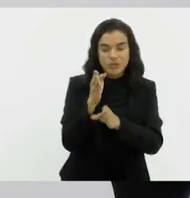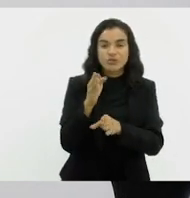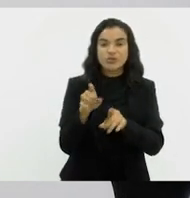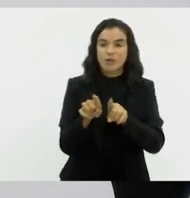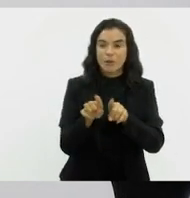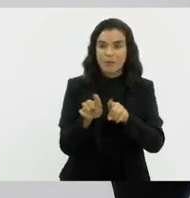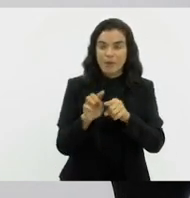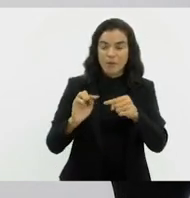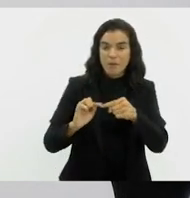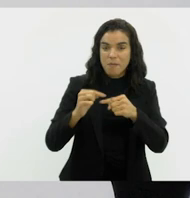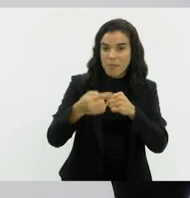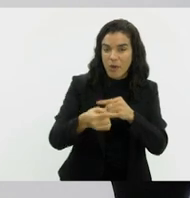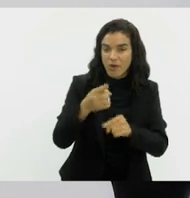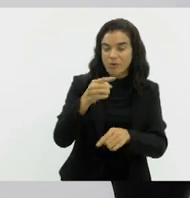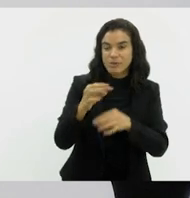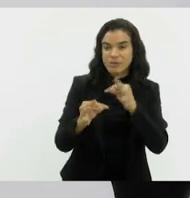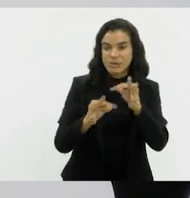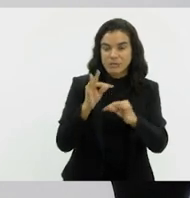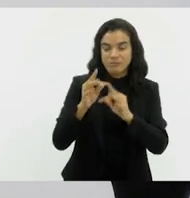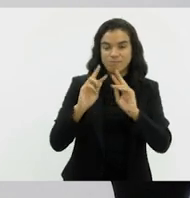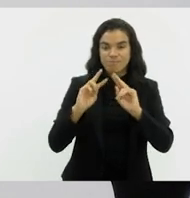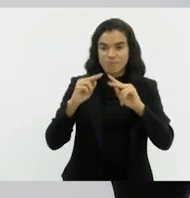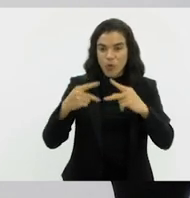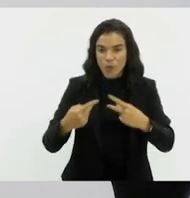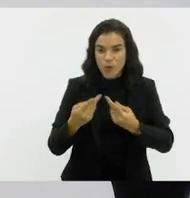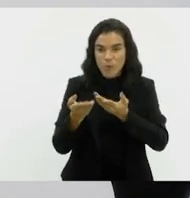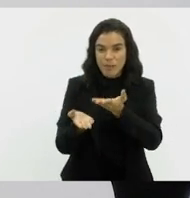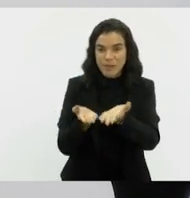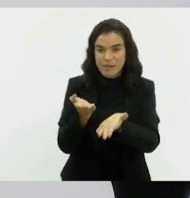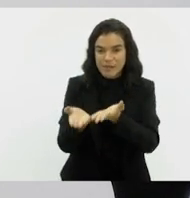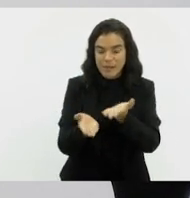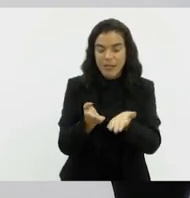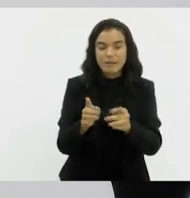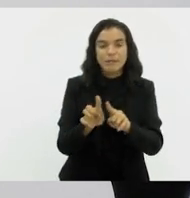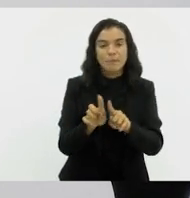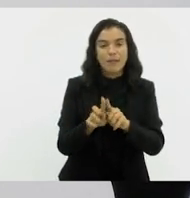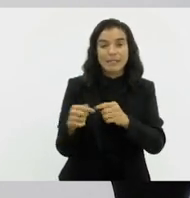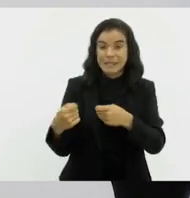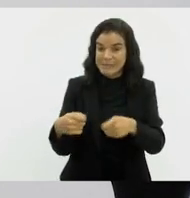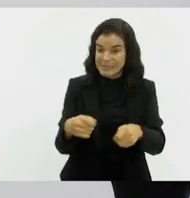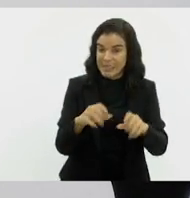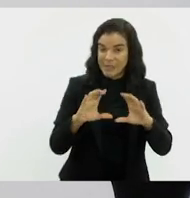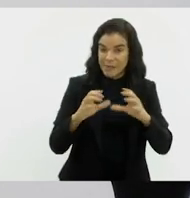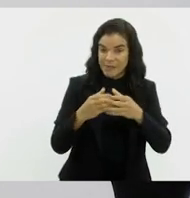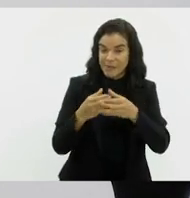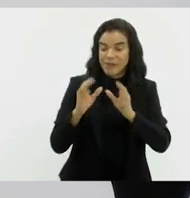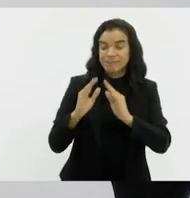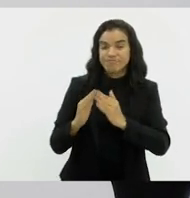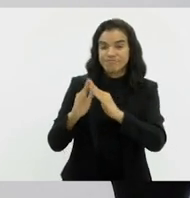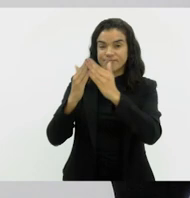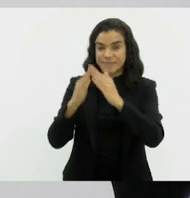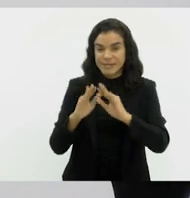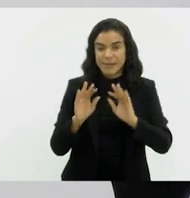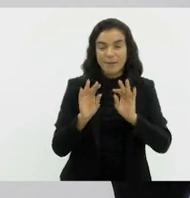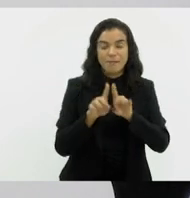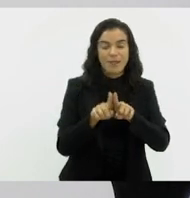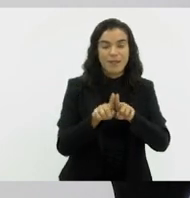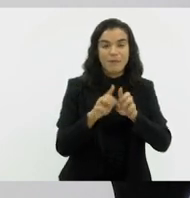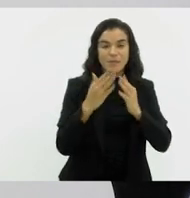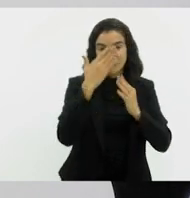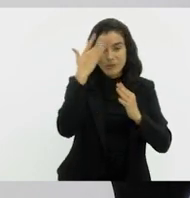e pós-tratamento humanizado, as demandas comunitárias, né, de favelas e periferias, que estão aqui muito